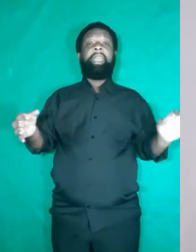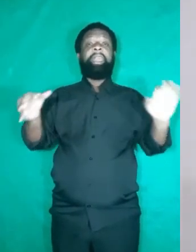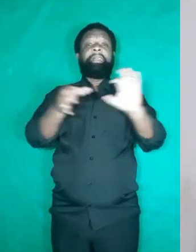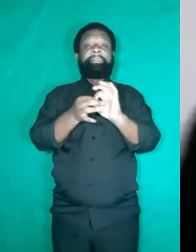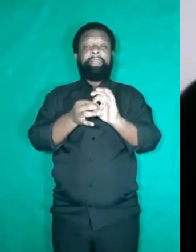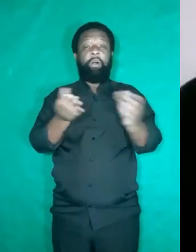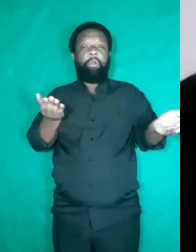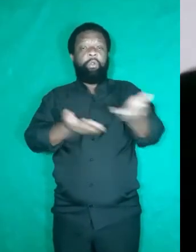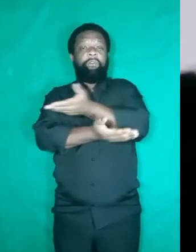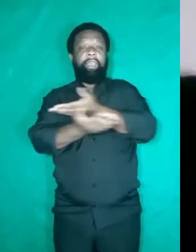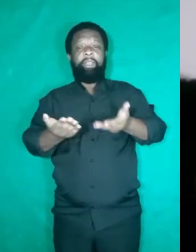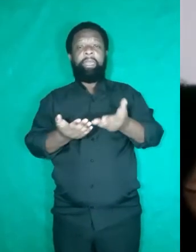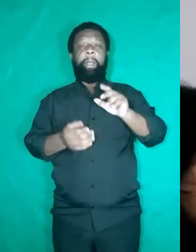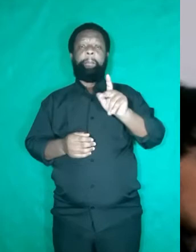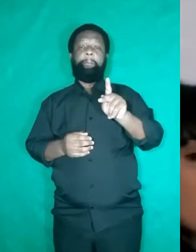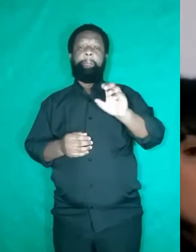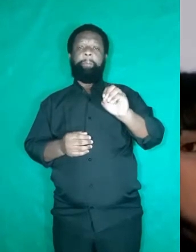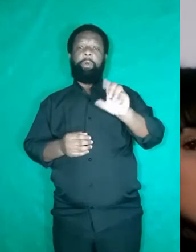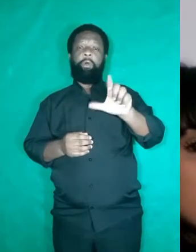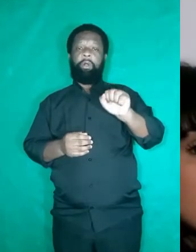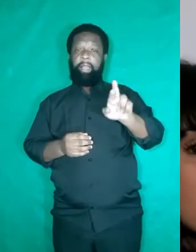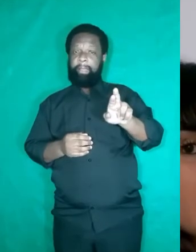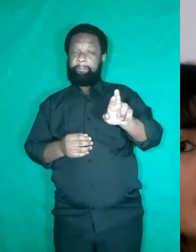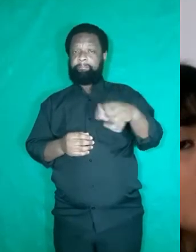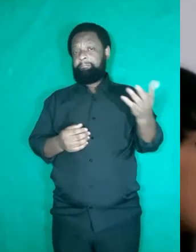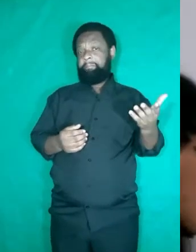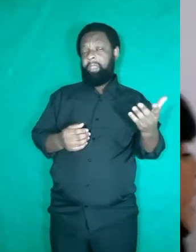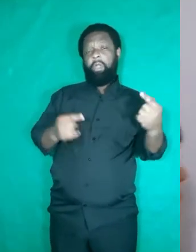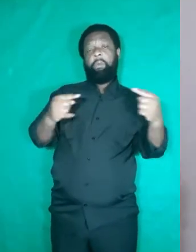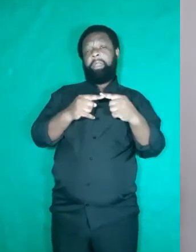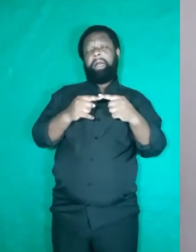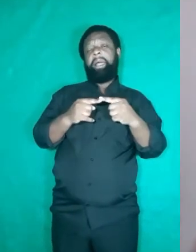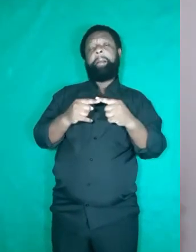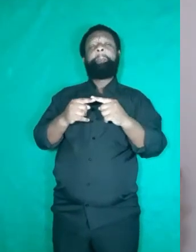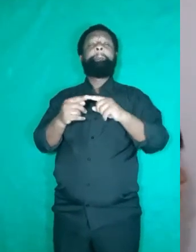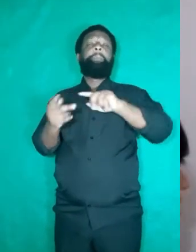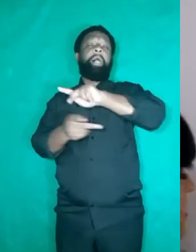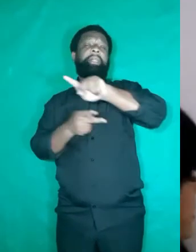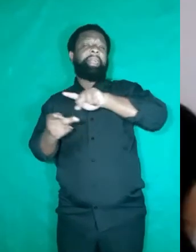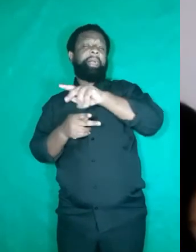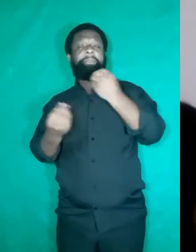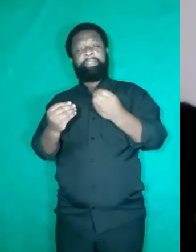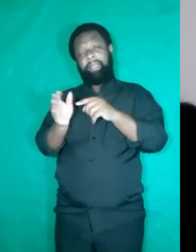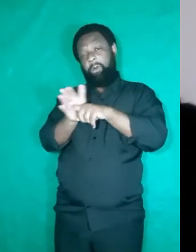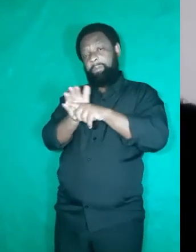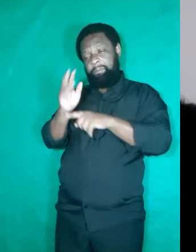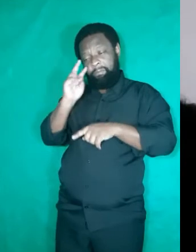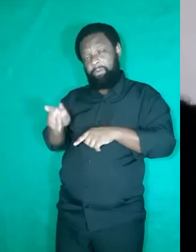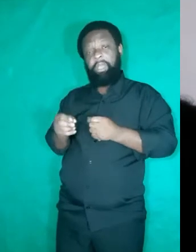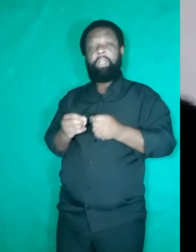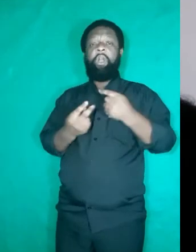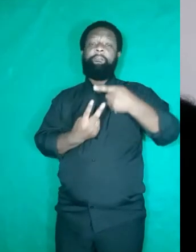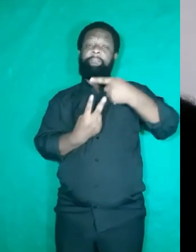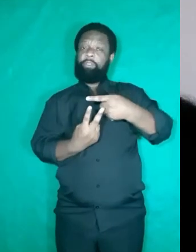Em relação à polaridade da molécula, nós precisamos observar os vetores. Então, como o nitrogênio